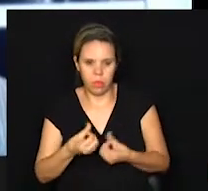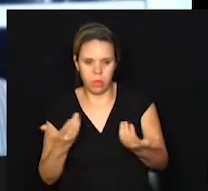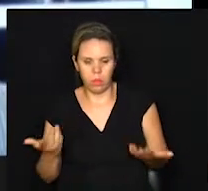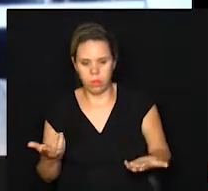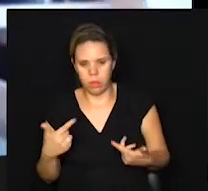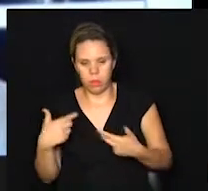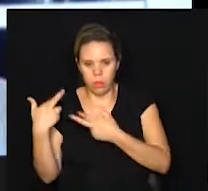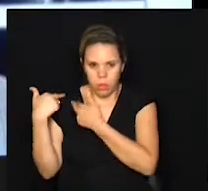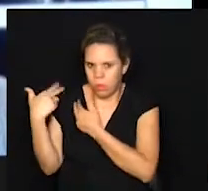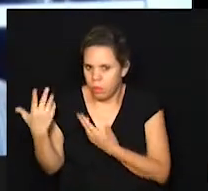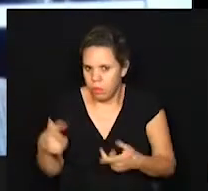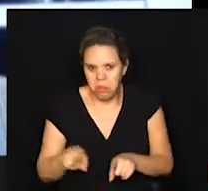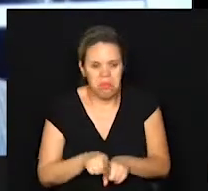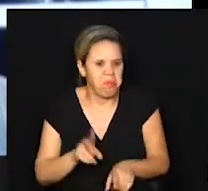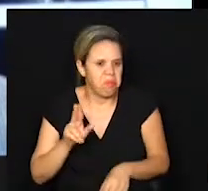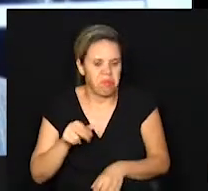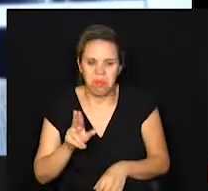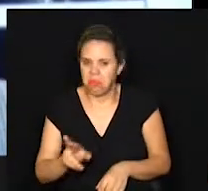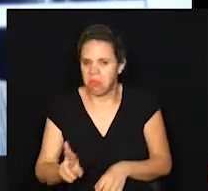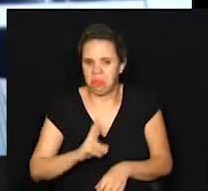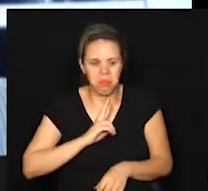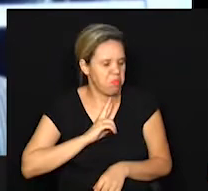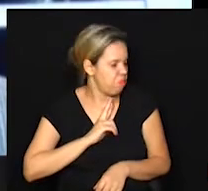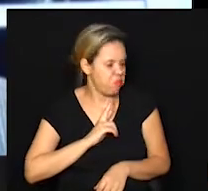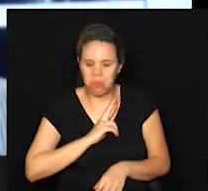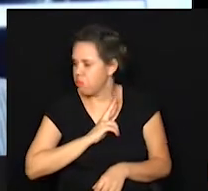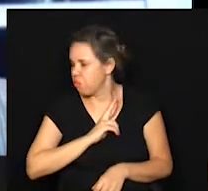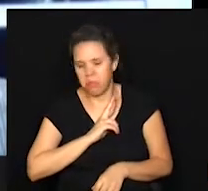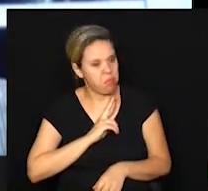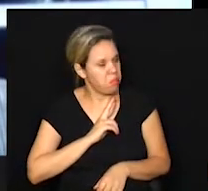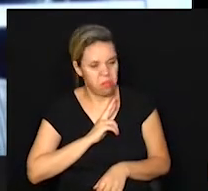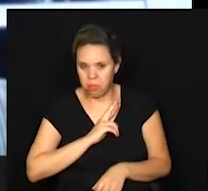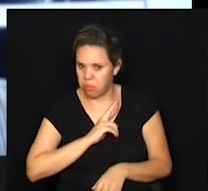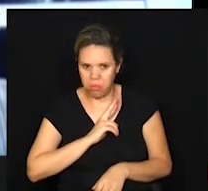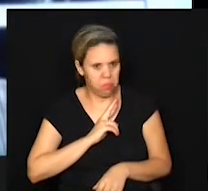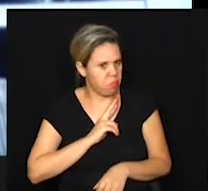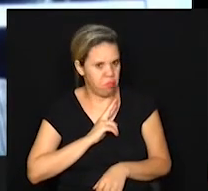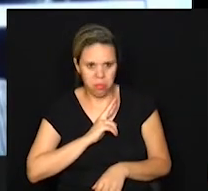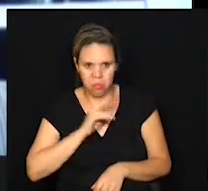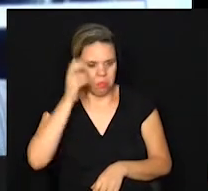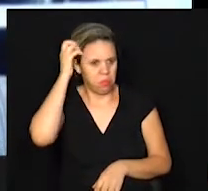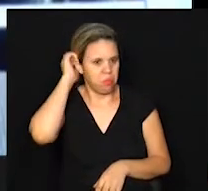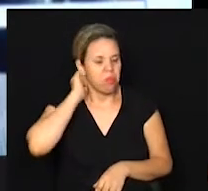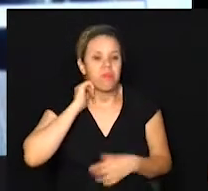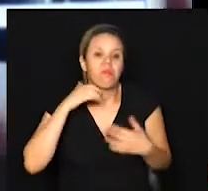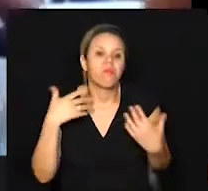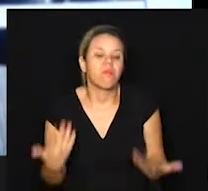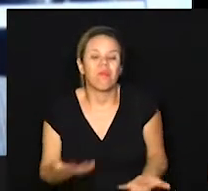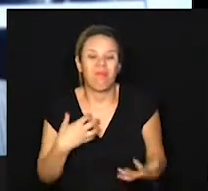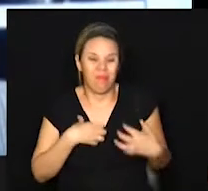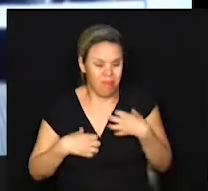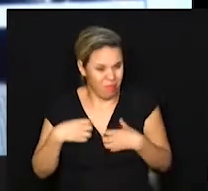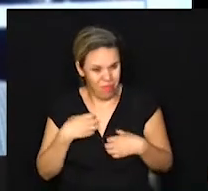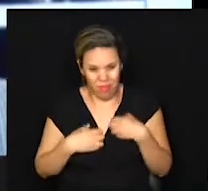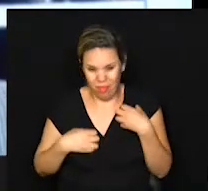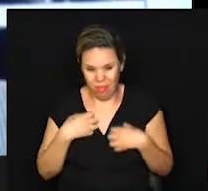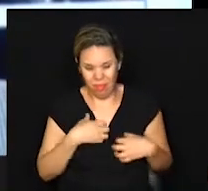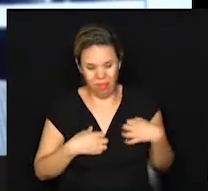eu seria responsável. Também nunca obtive nenhum tipo de de retorno. Então, a minha angústia ela começou a